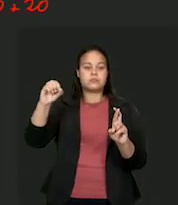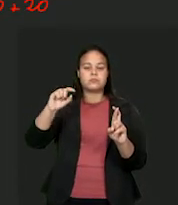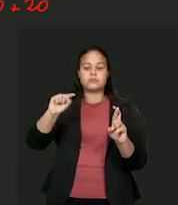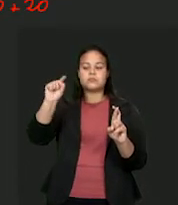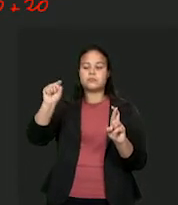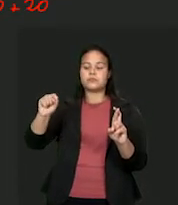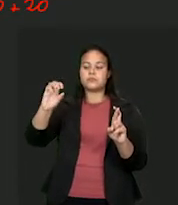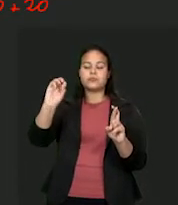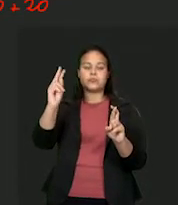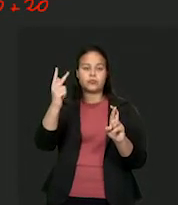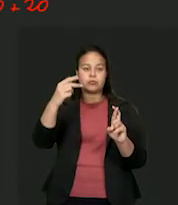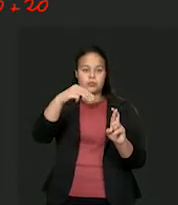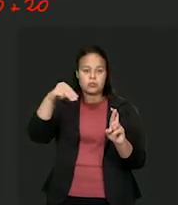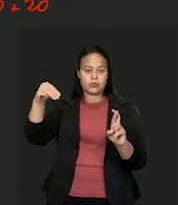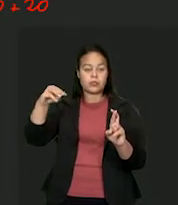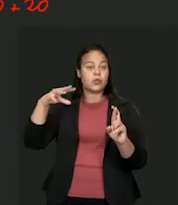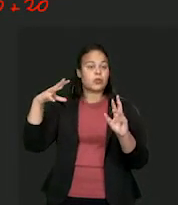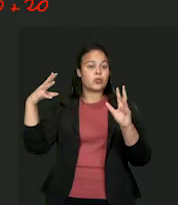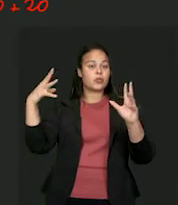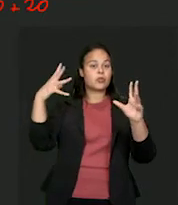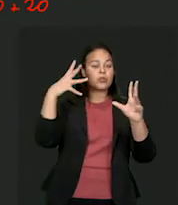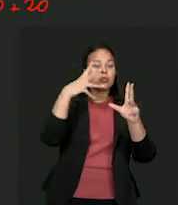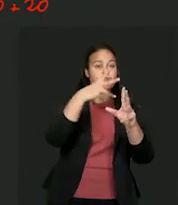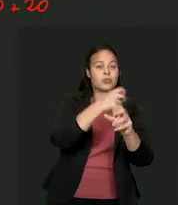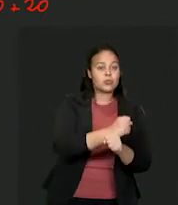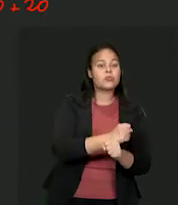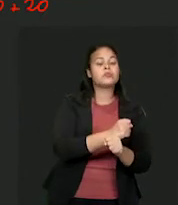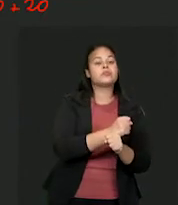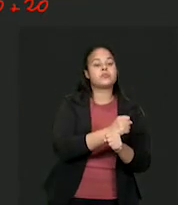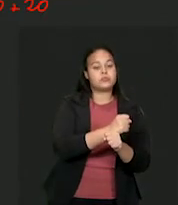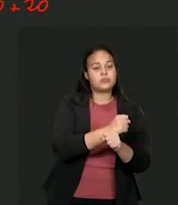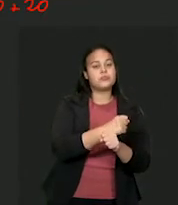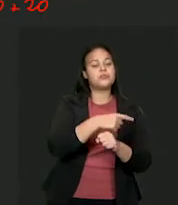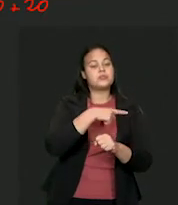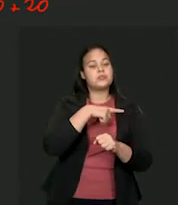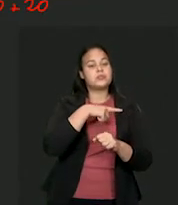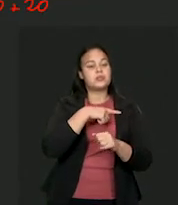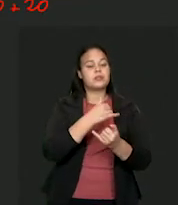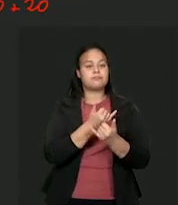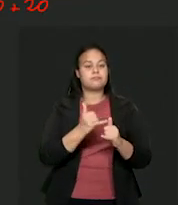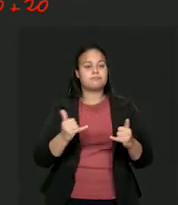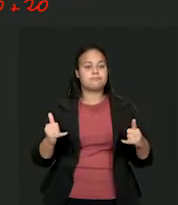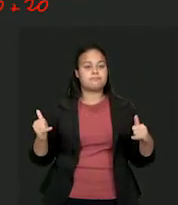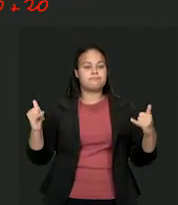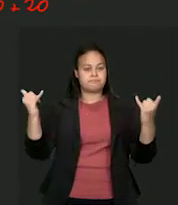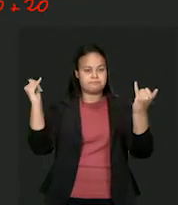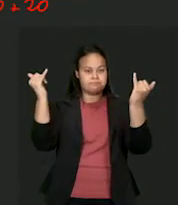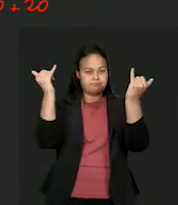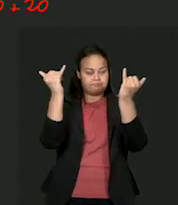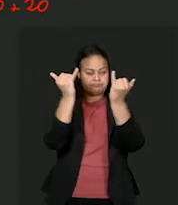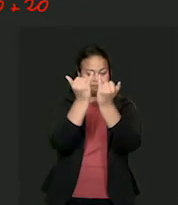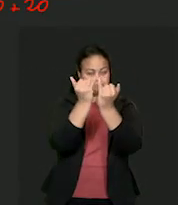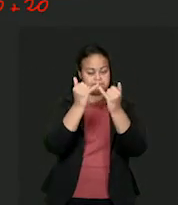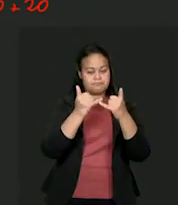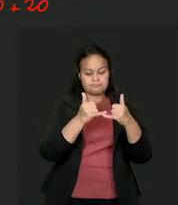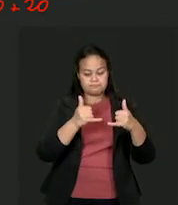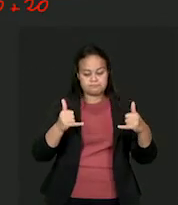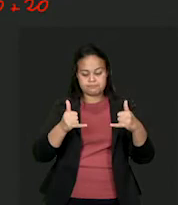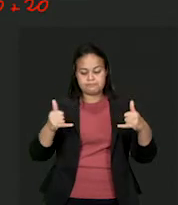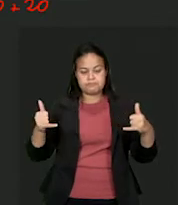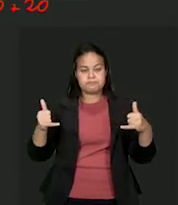ohms. Todos os resistores que eu tenho ligados em série. a resistência equivalente